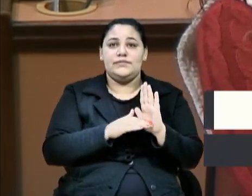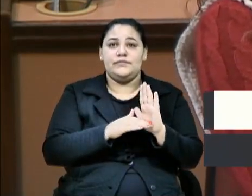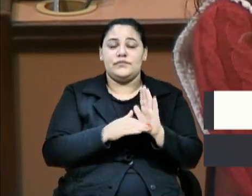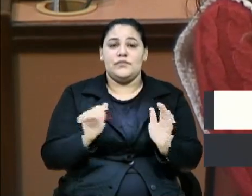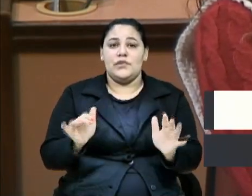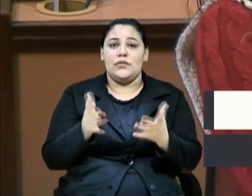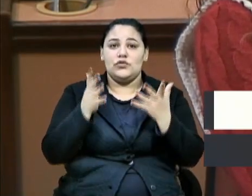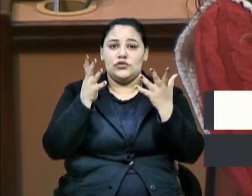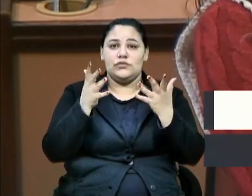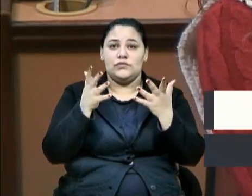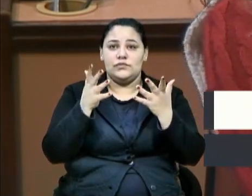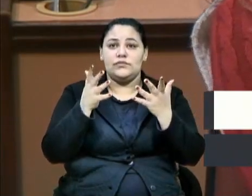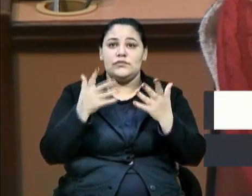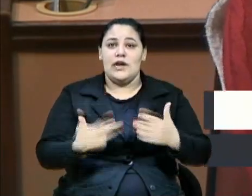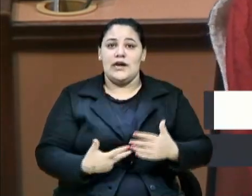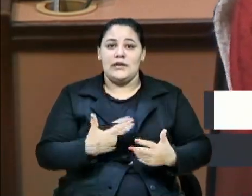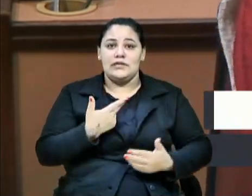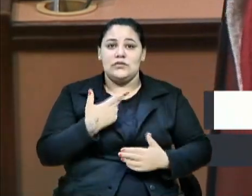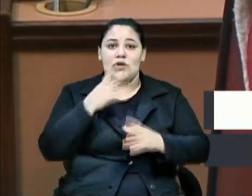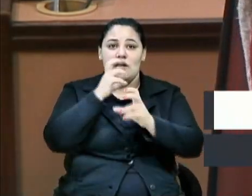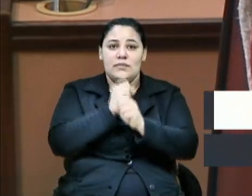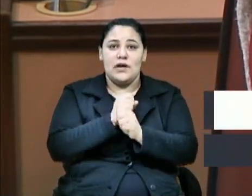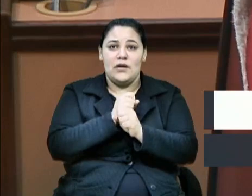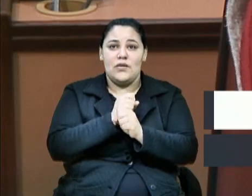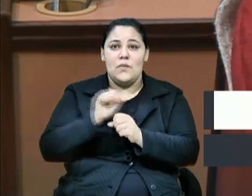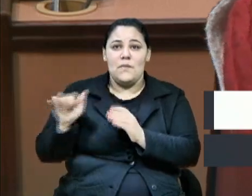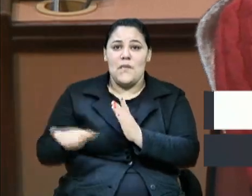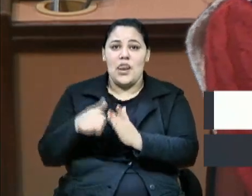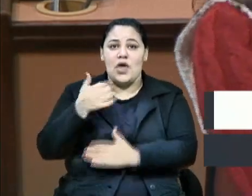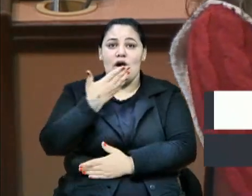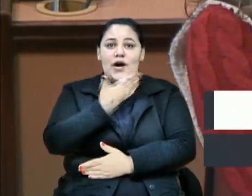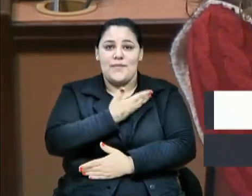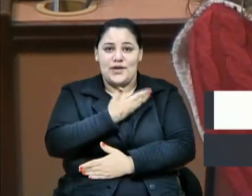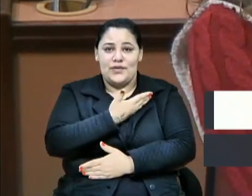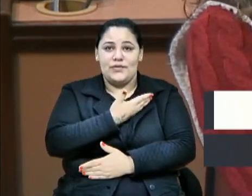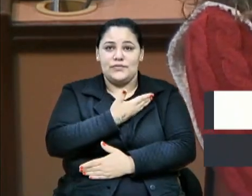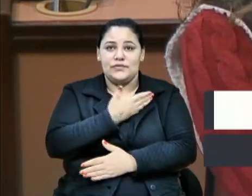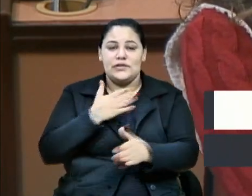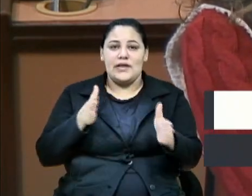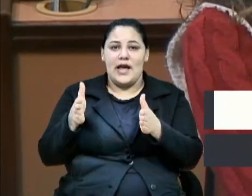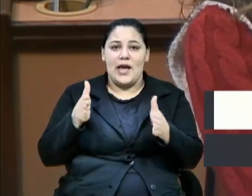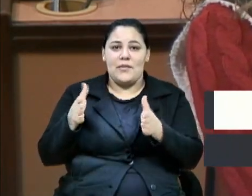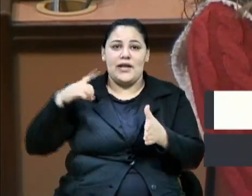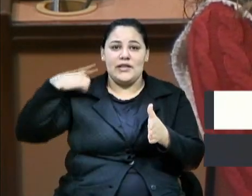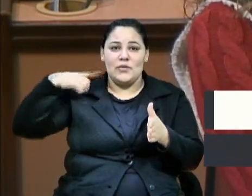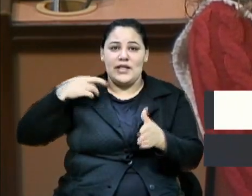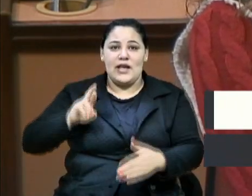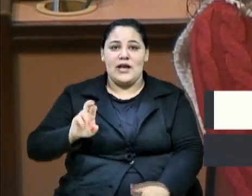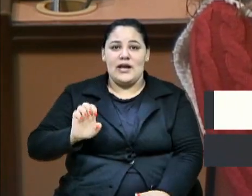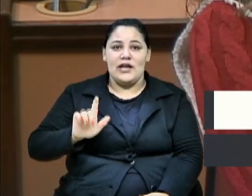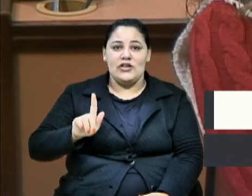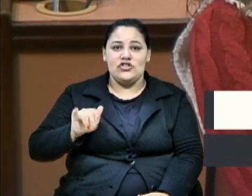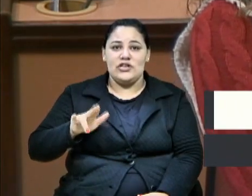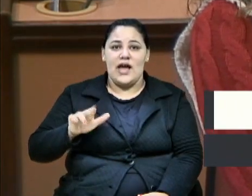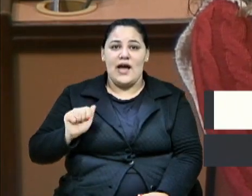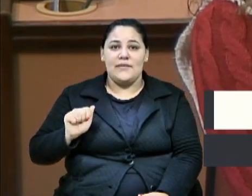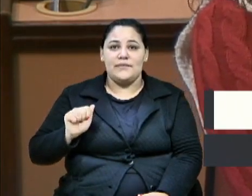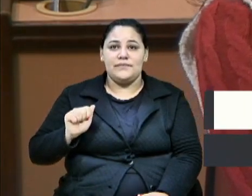número, nós não temos um número exato, mas tem milhares de animais abandonados em Caxias do Sul. E são poucas campanhas de adoção, realmente são poucas campanhas de